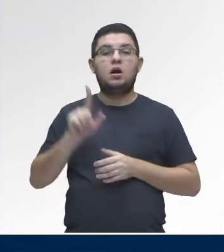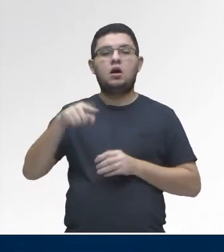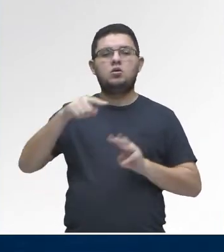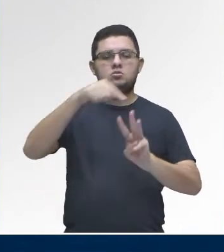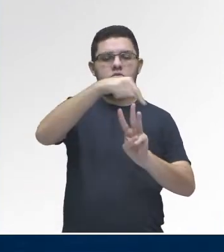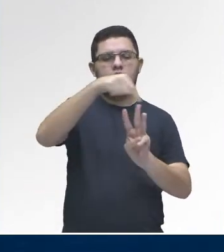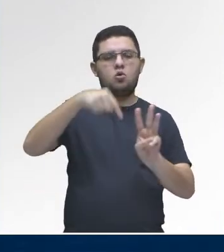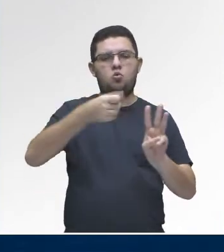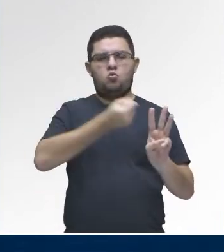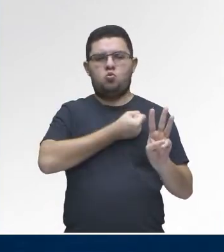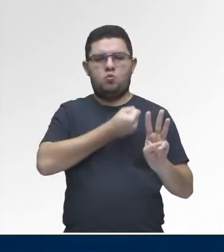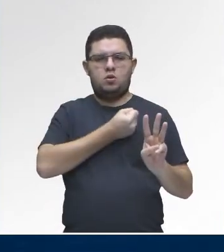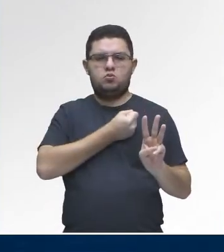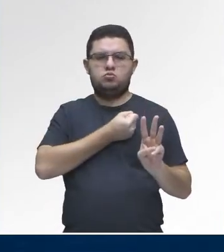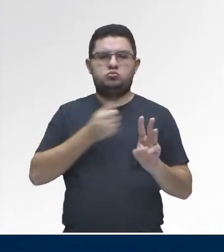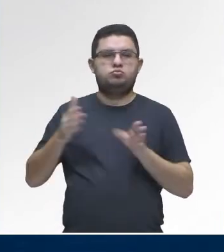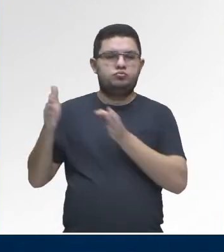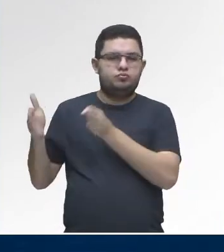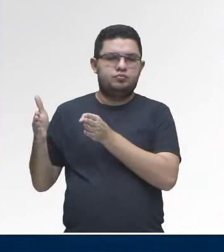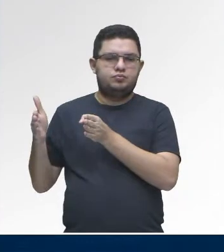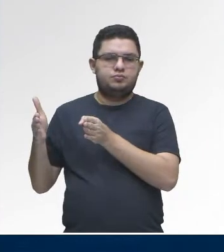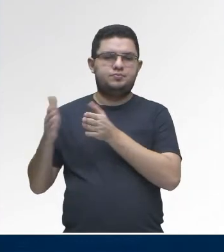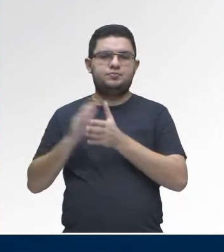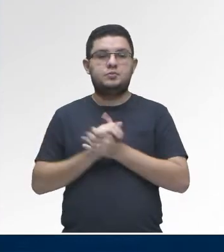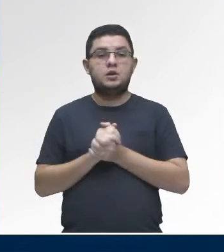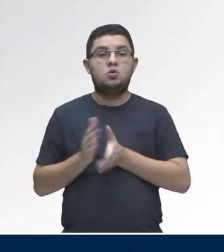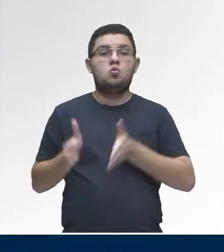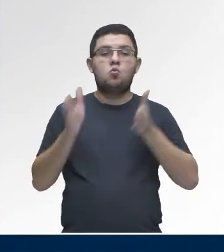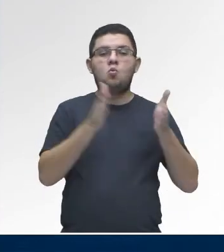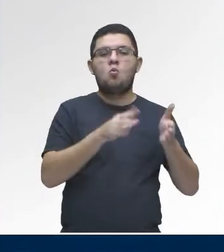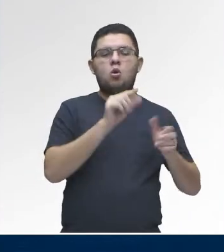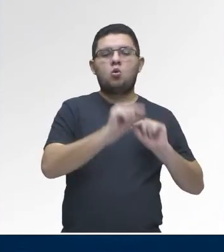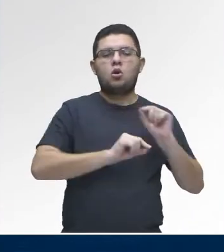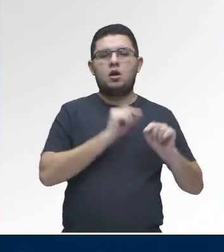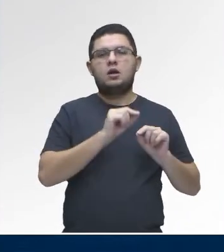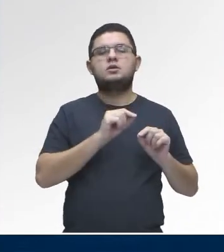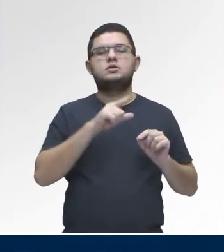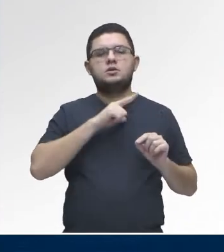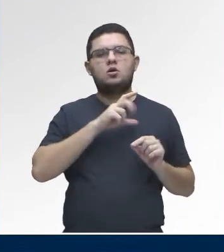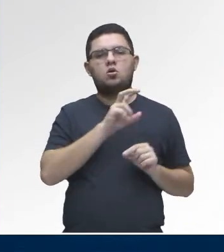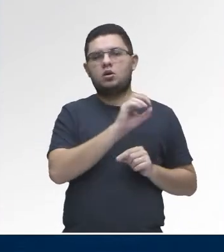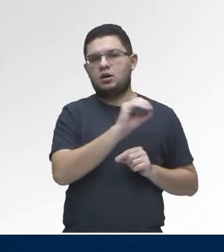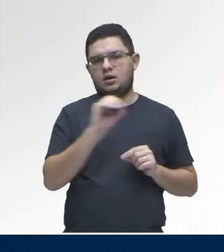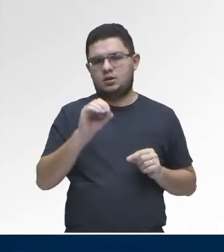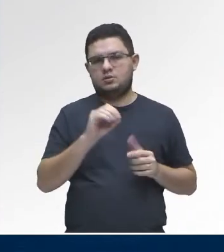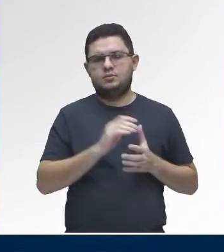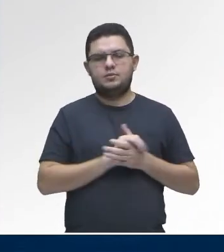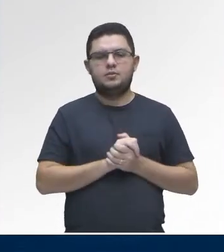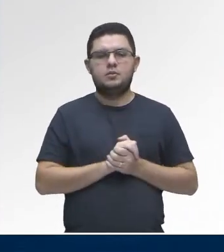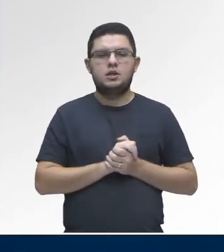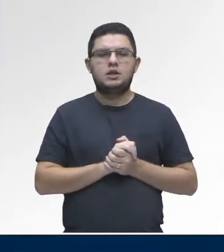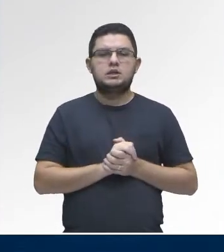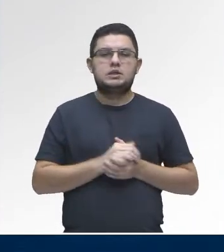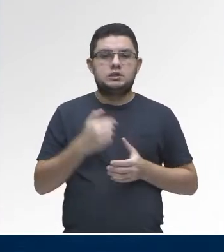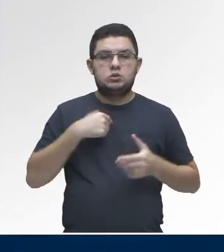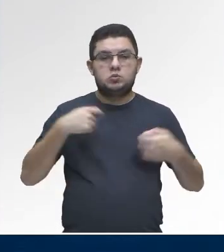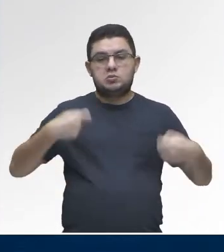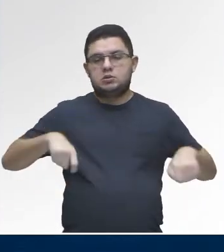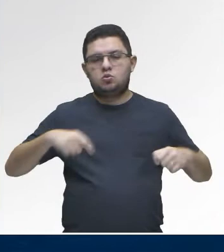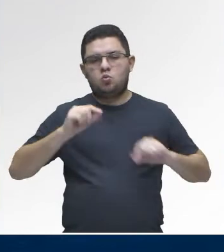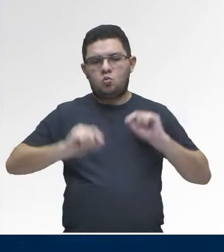tem desse lado da balança. E do outro lado a gente tem um 500. E eu preciso que esses dois